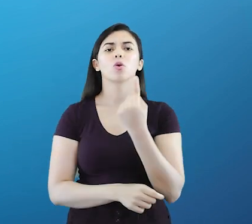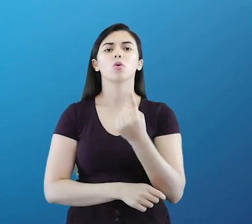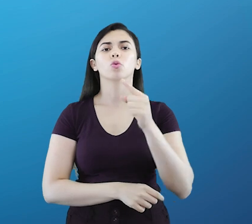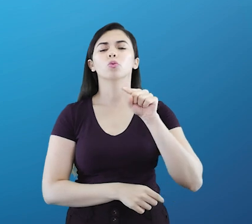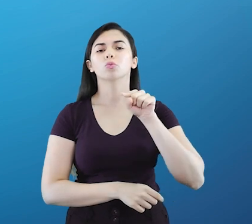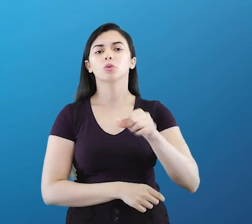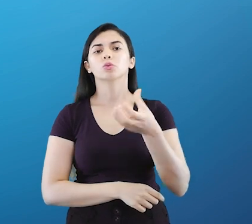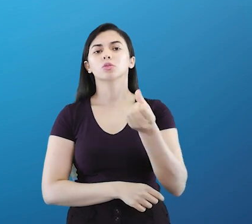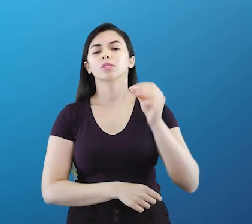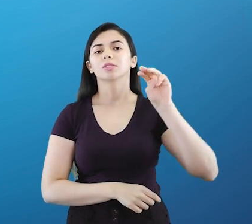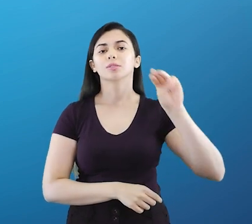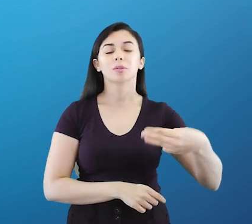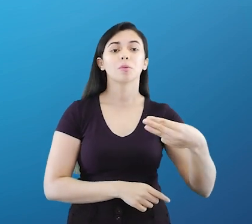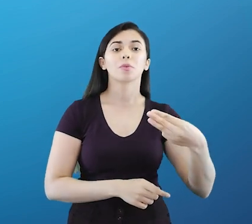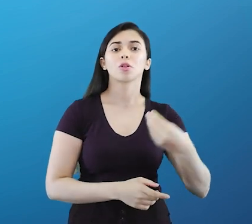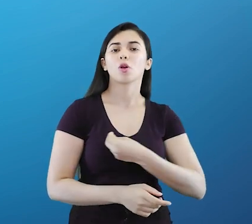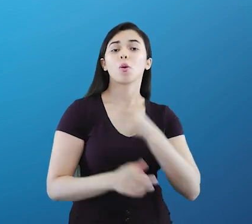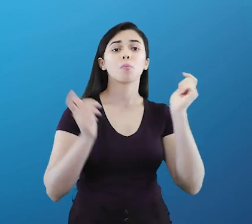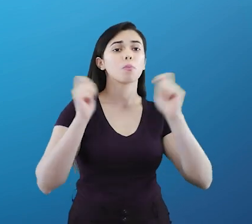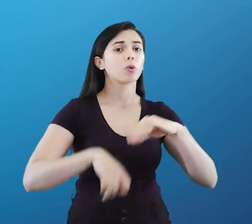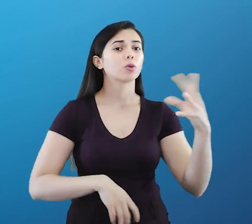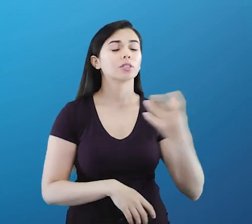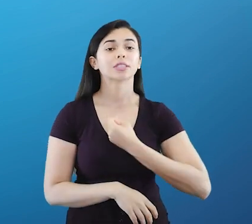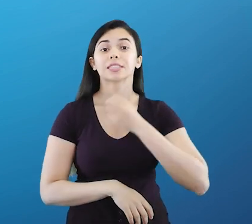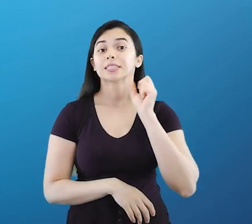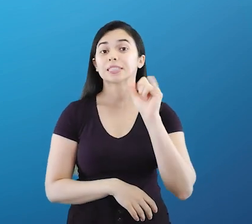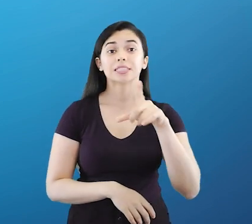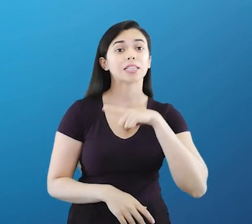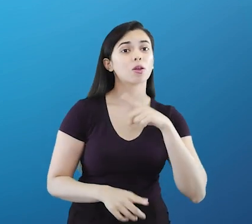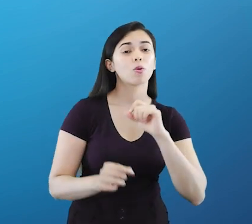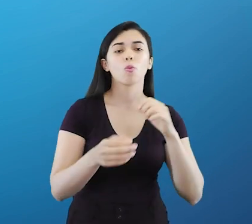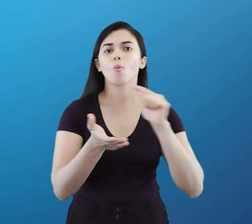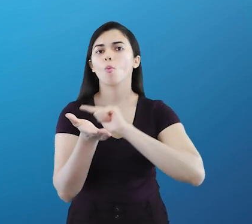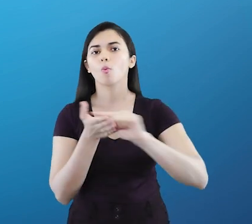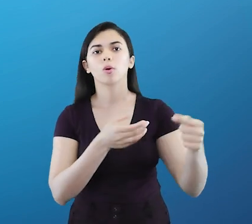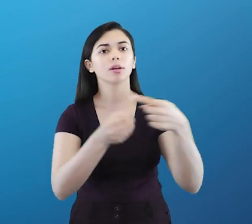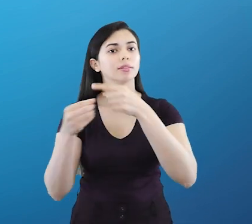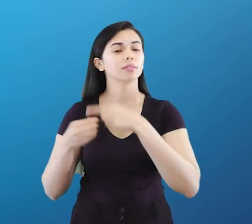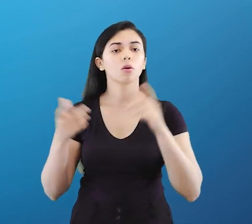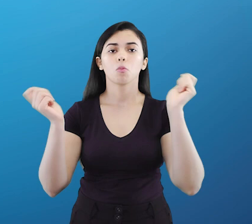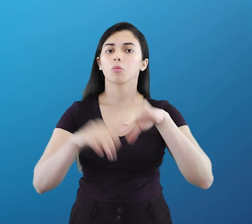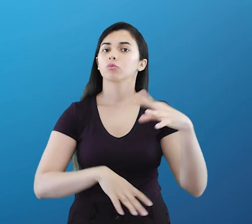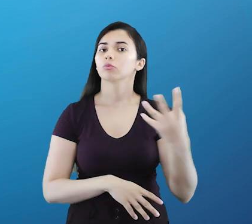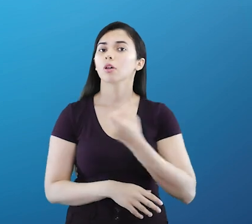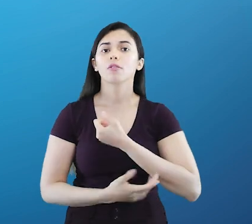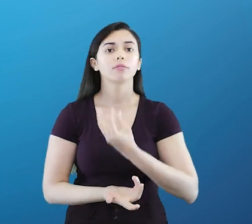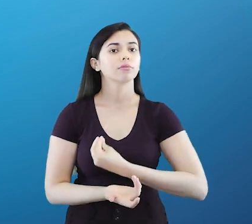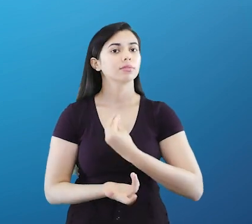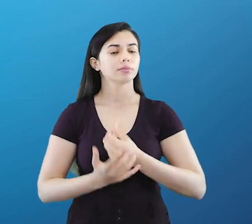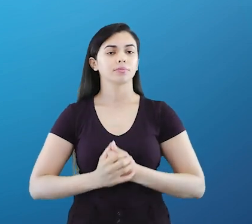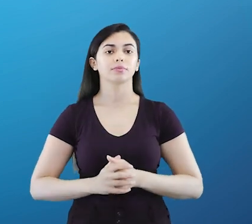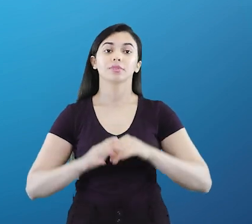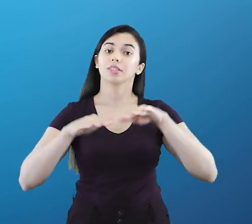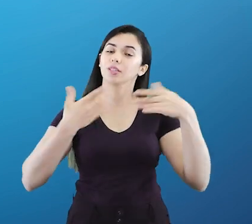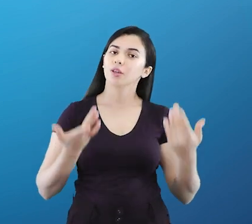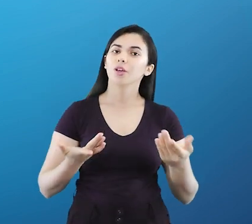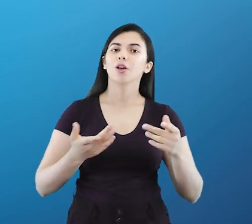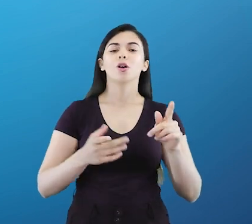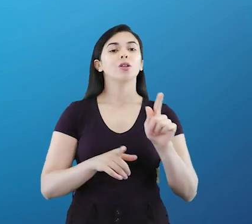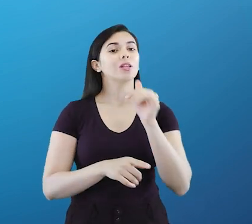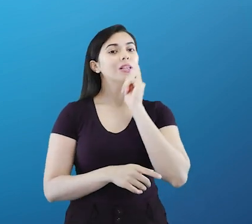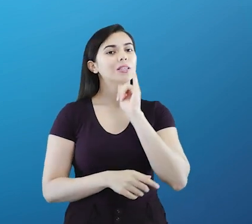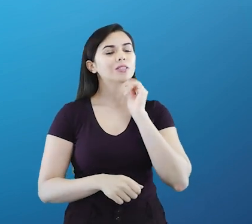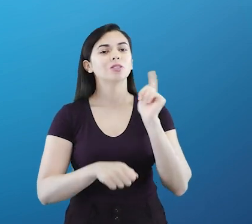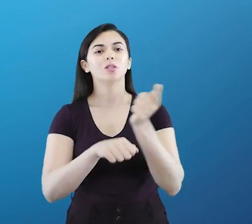1,6 milhão de vidas poderiam ser salvas seguindo esse serviço de saneamento. Então, os gestores, quando promovem esse processo